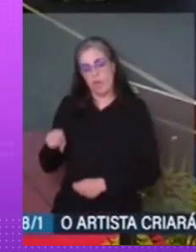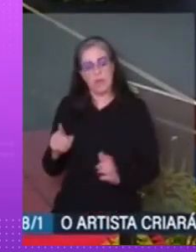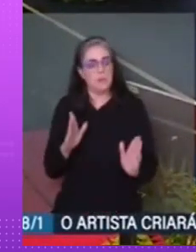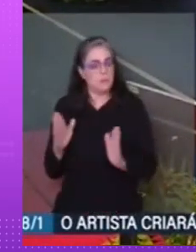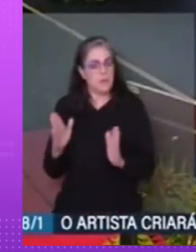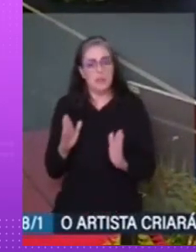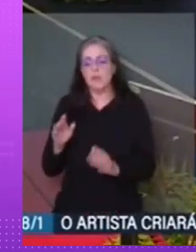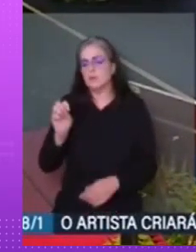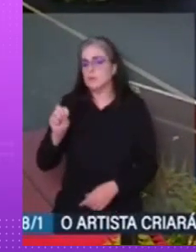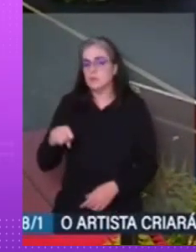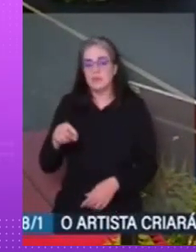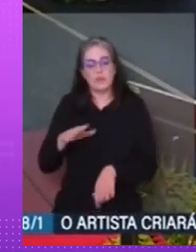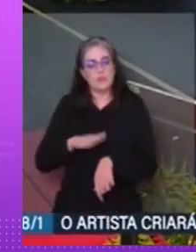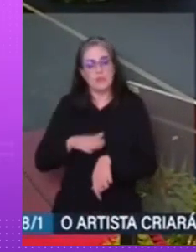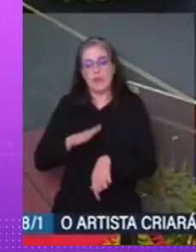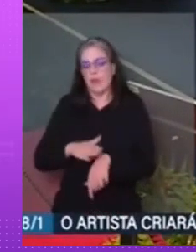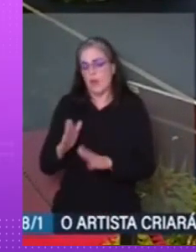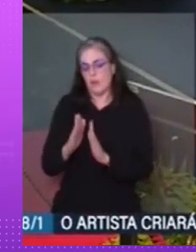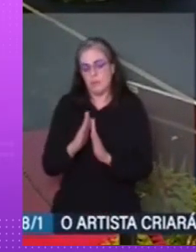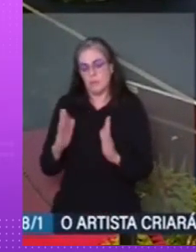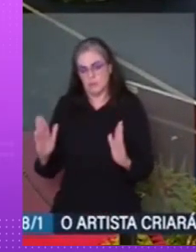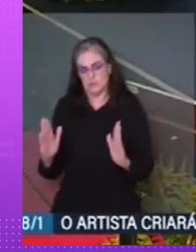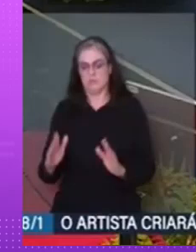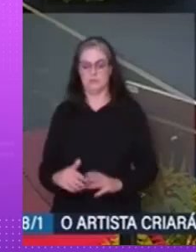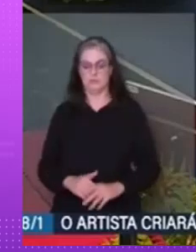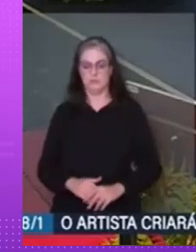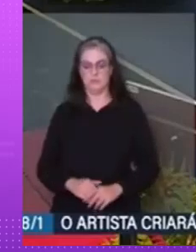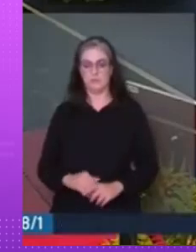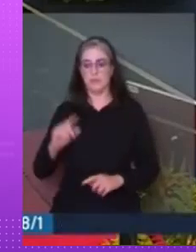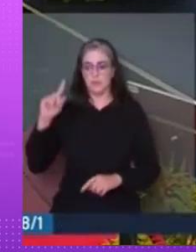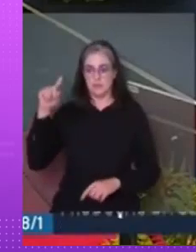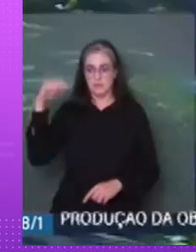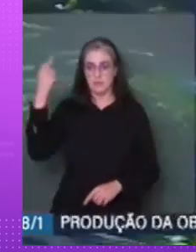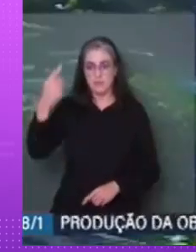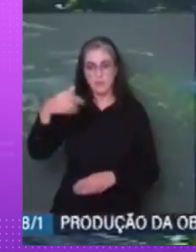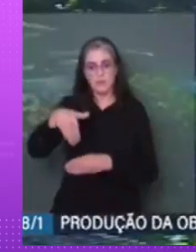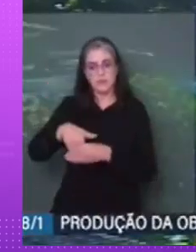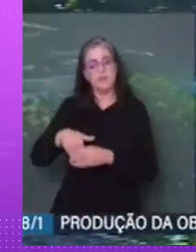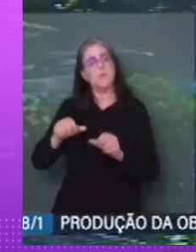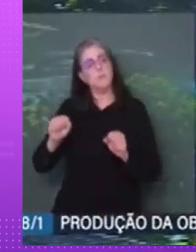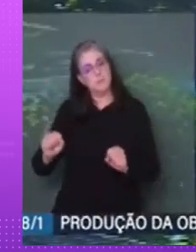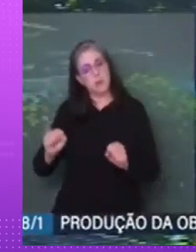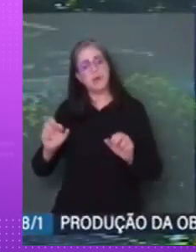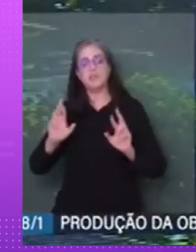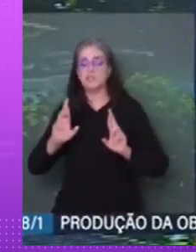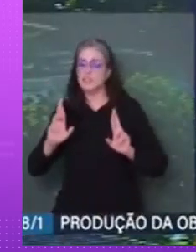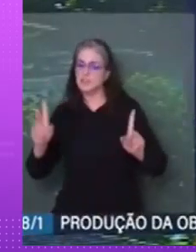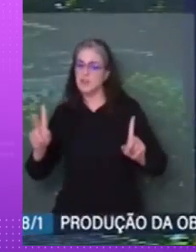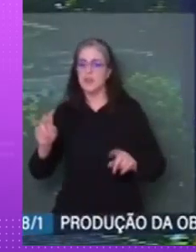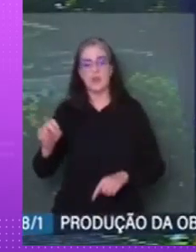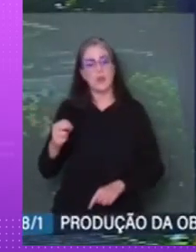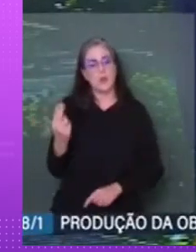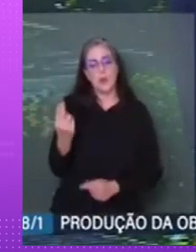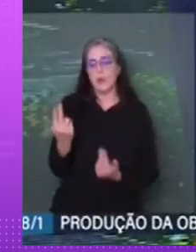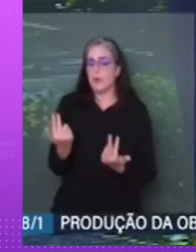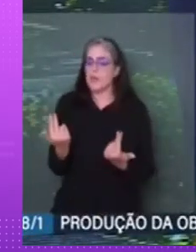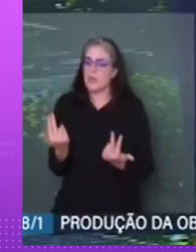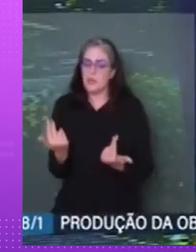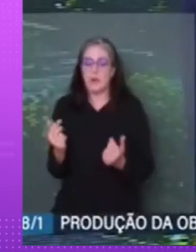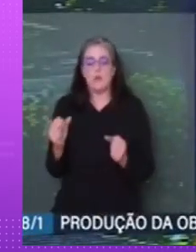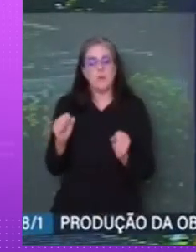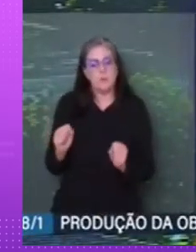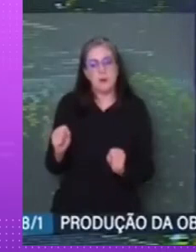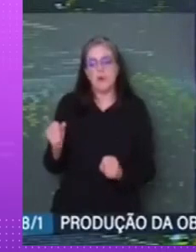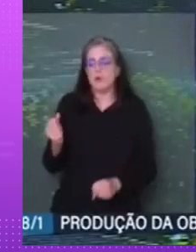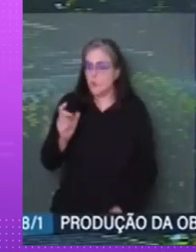consequências devidamente aí com os fatos que foram ocorridos, né? E a gente vê essa Operação Lesa Pátria, né, se arrastando ao longo de